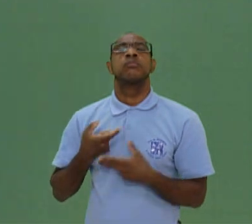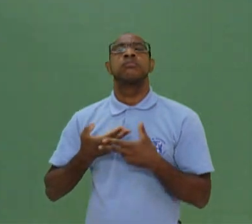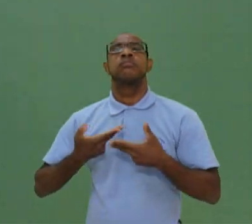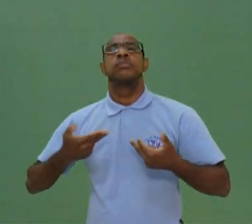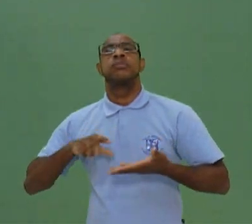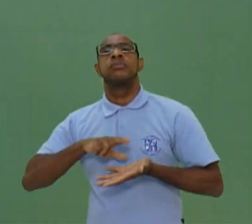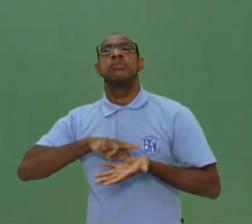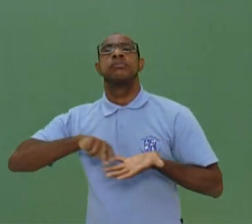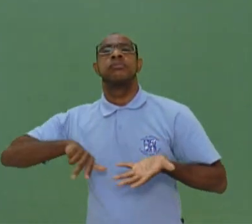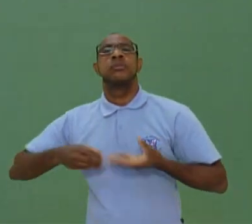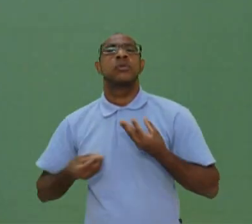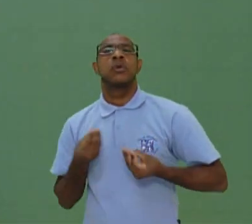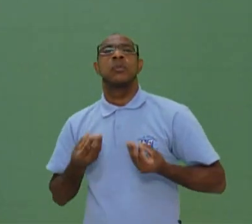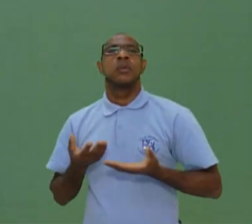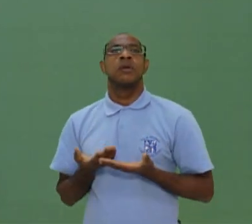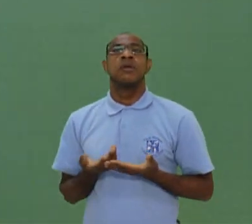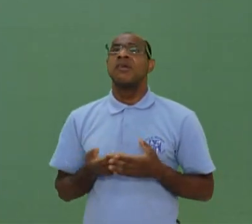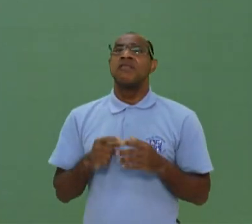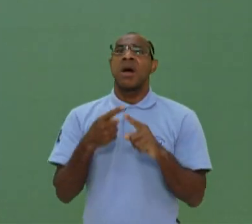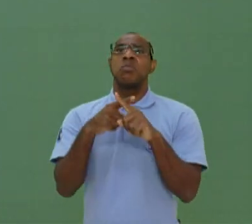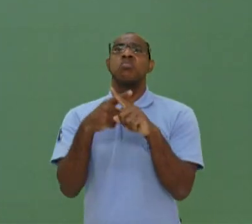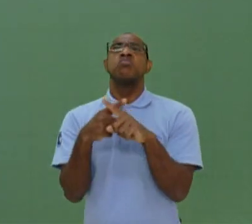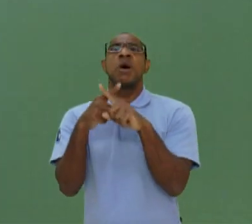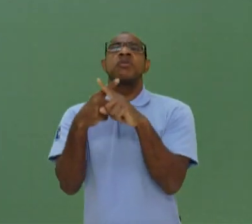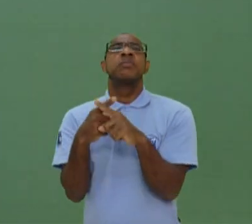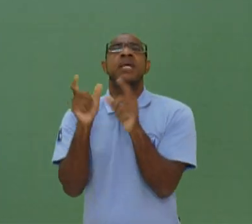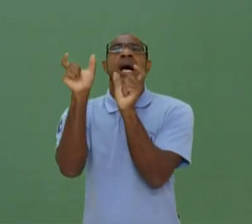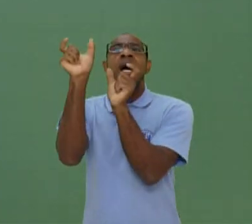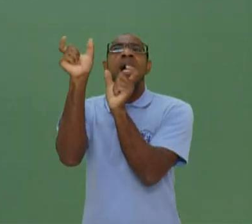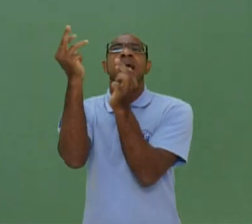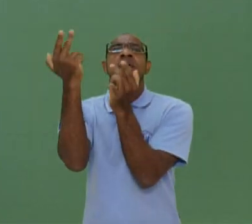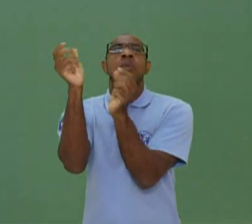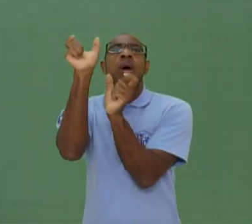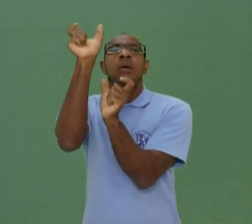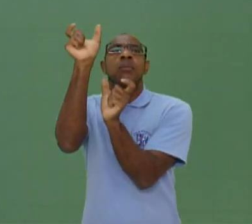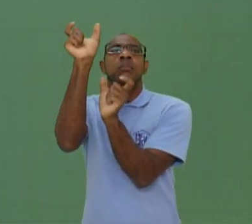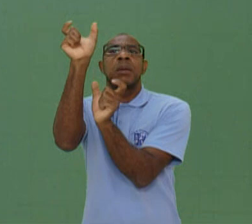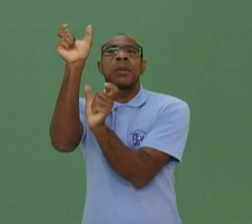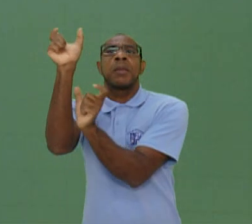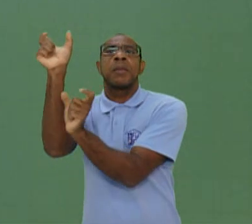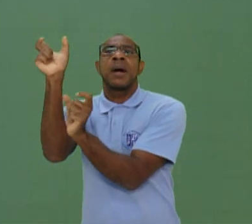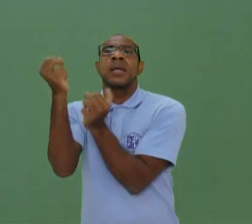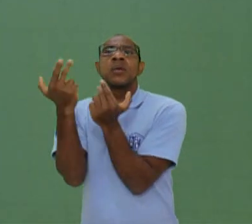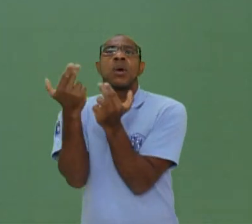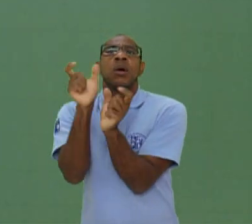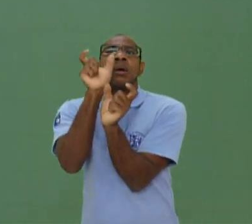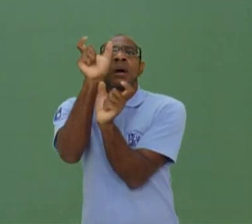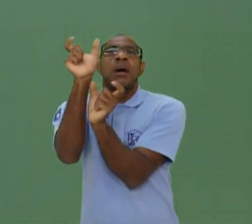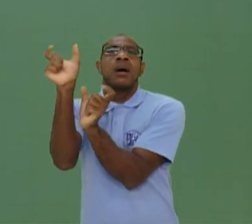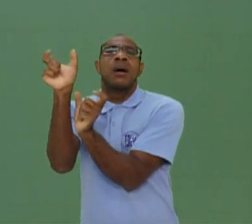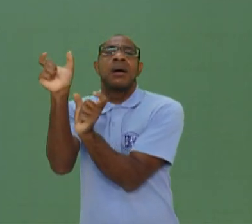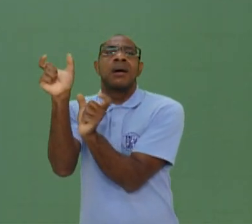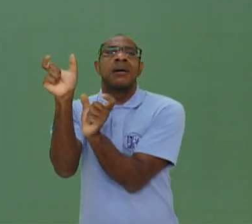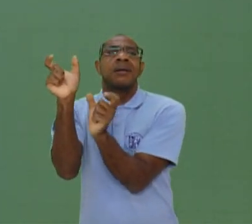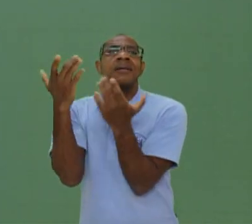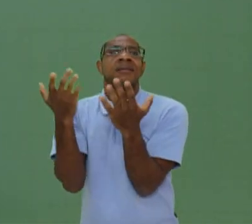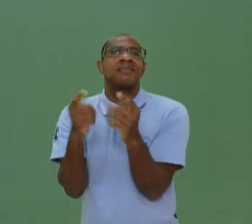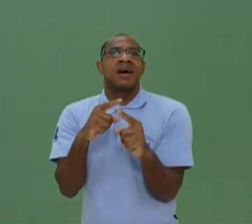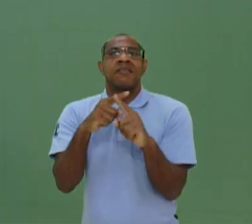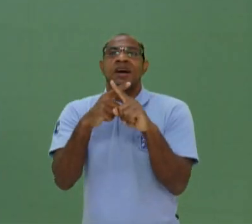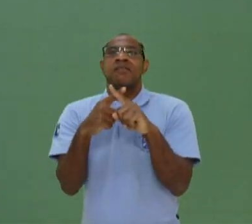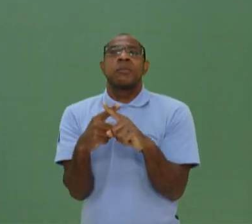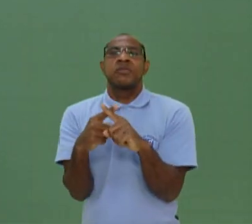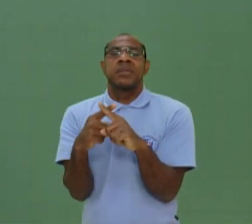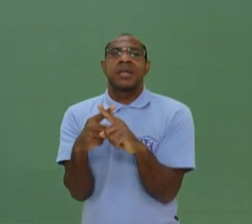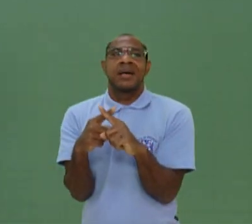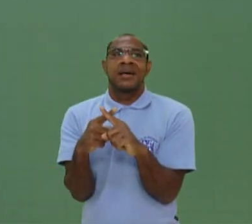Eu multiplico aquilo que é comum, termos comuns. Vocês viram isso lá no 7º ano. Quando a professora ou o professor entrou em sala e falou, vamos falar